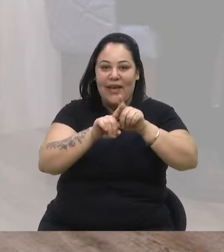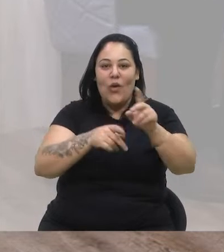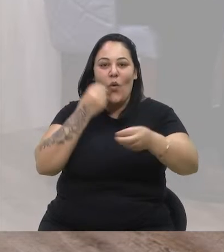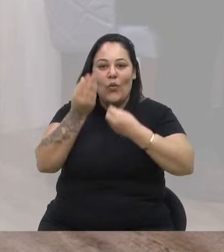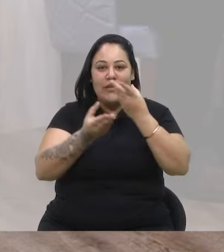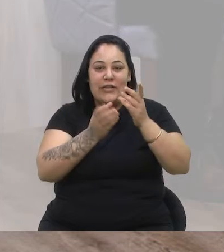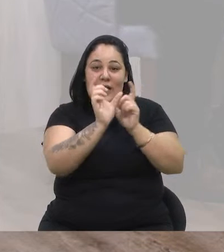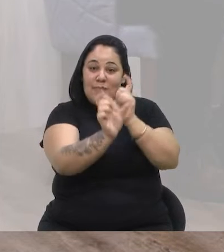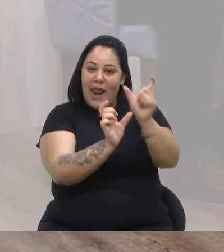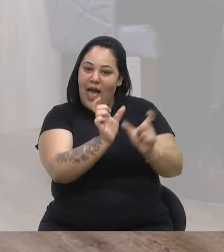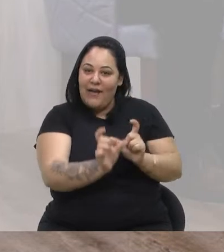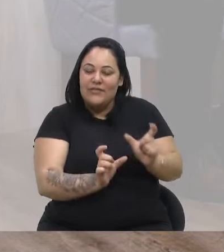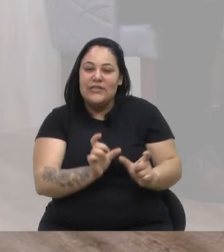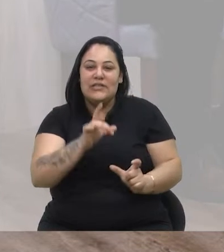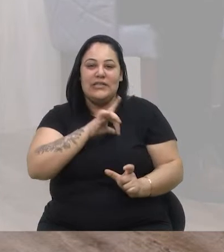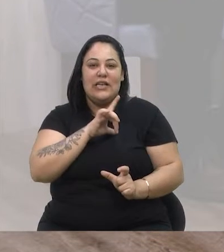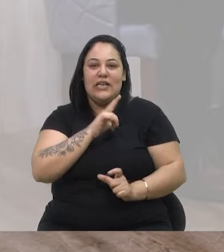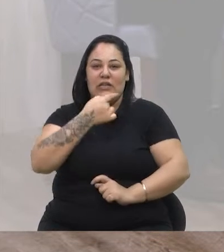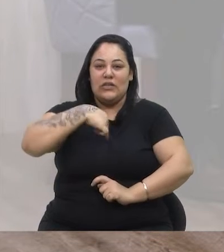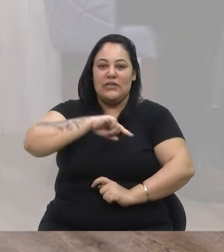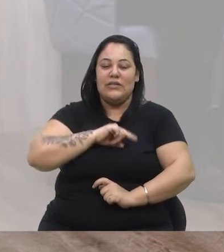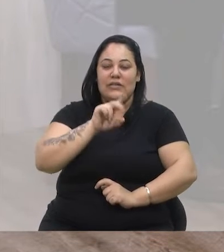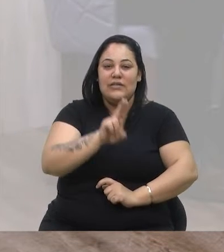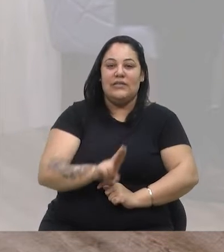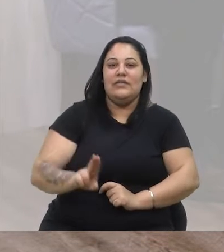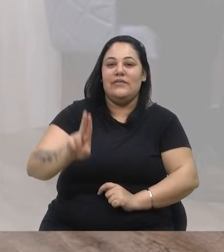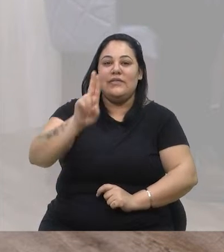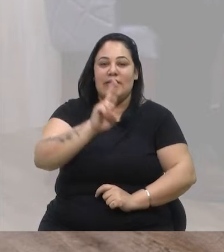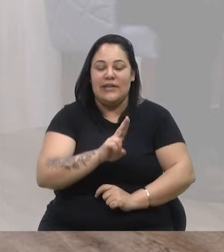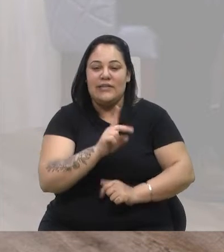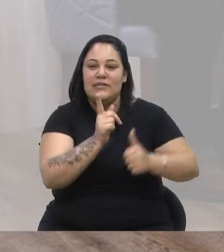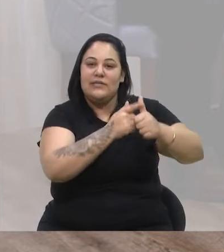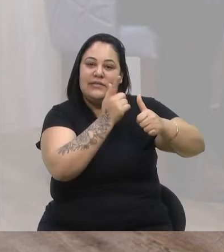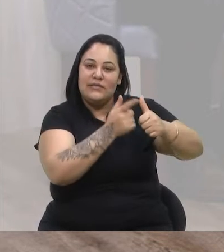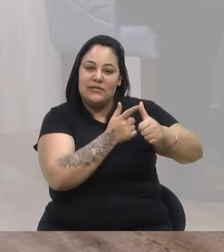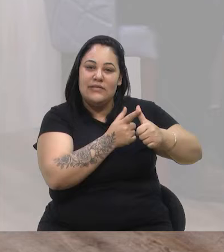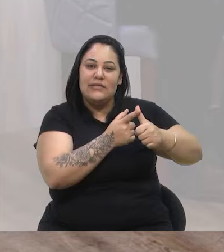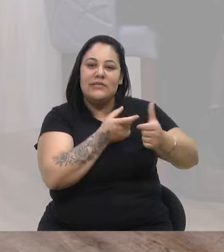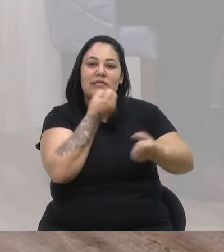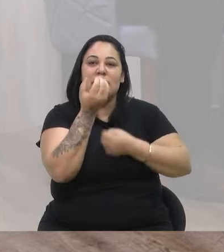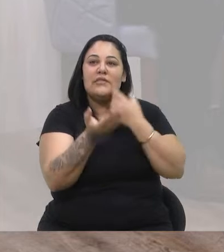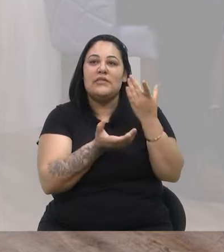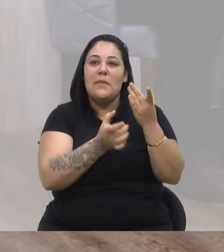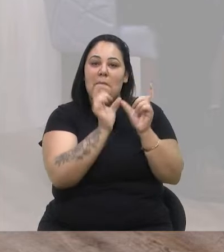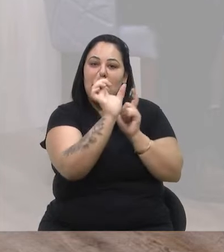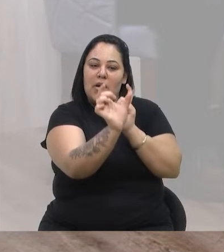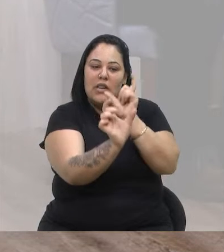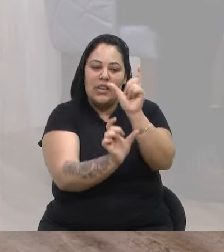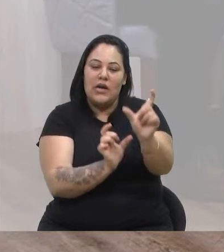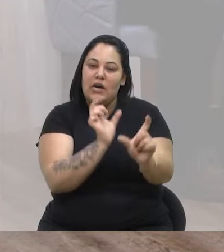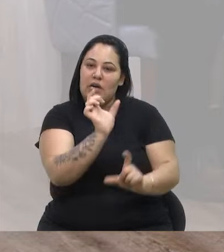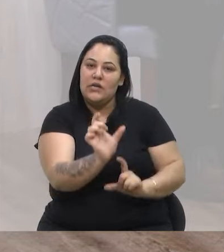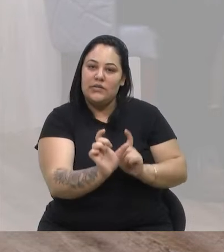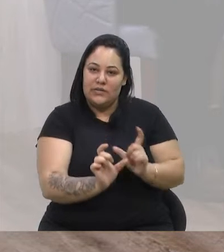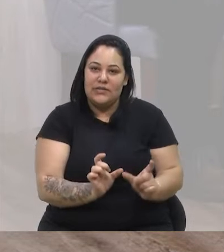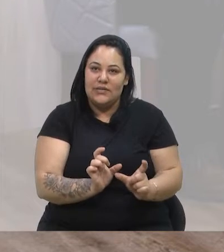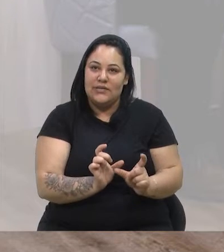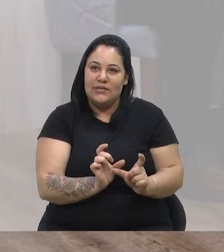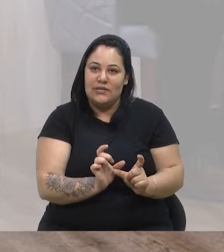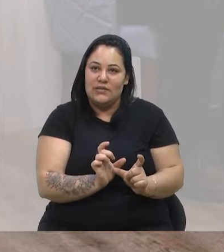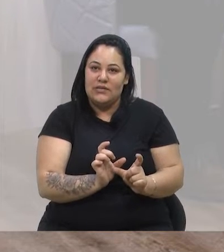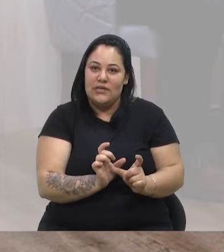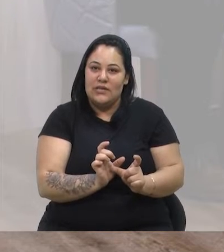das palavras. A gente usa, desde o primeiro conto, palavras dos